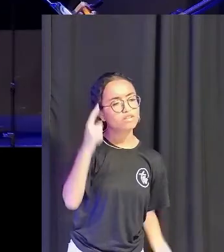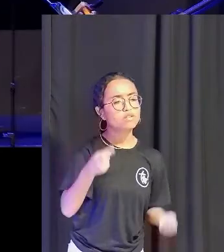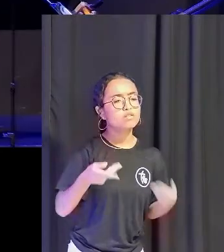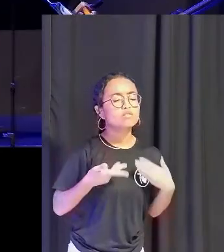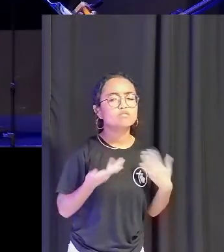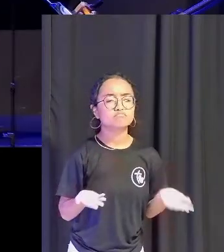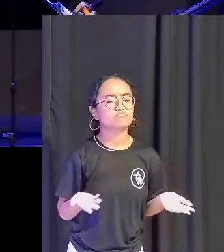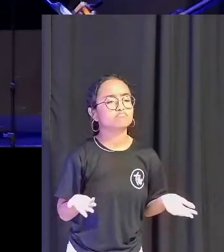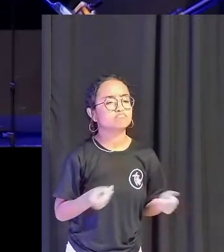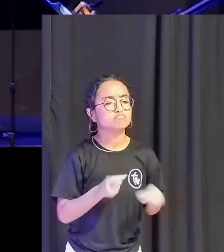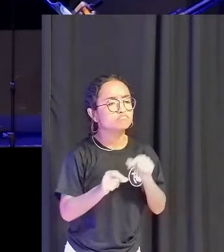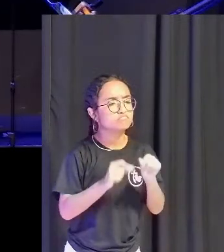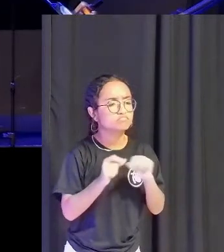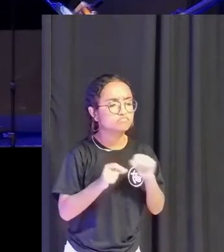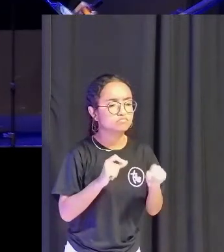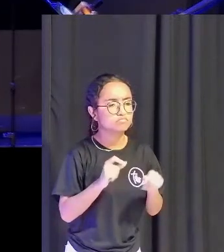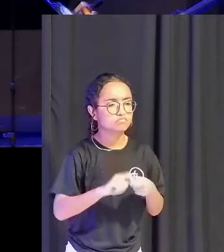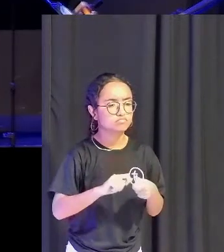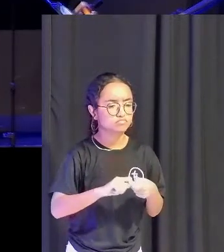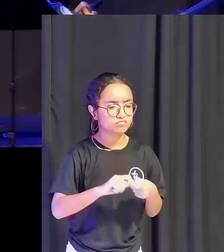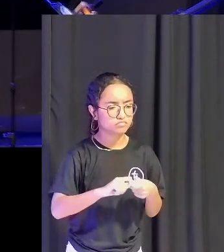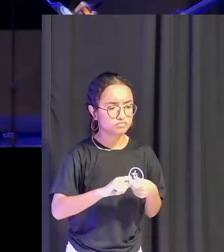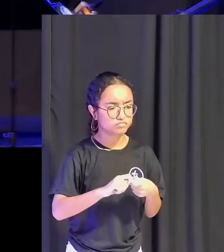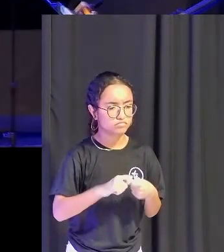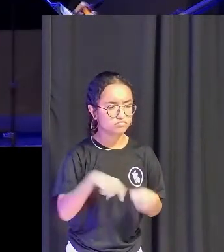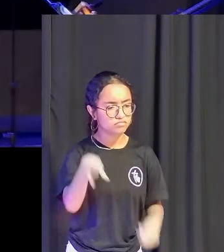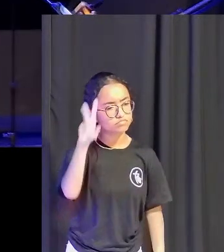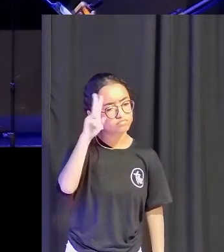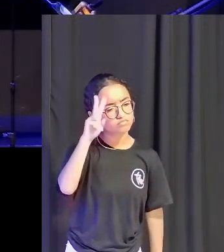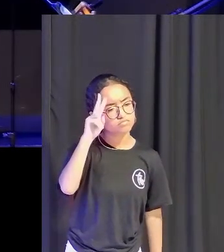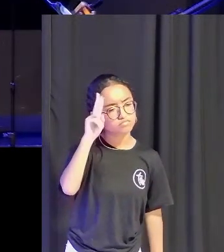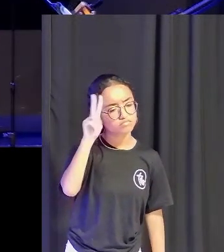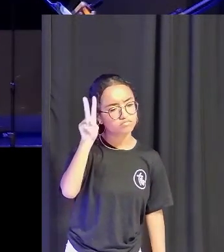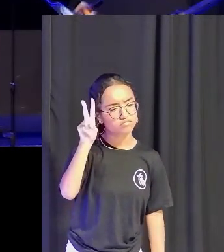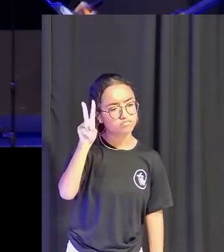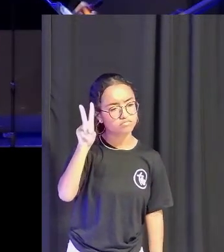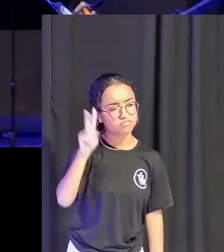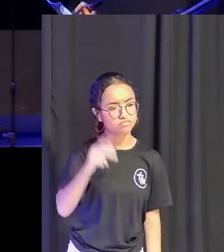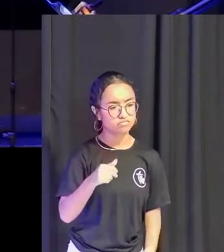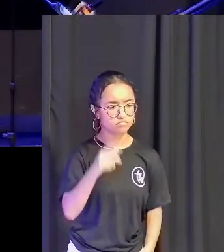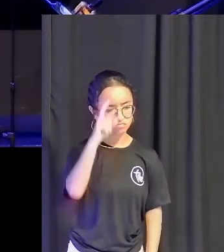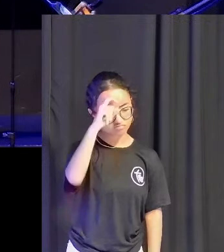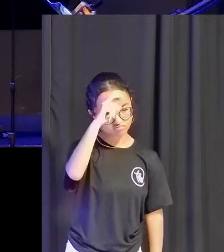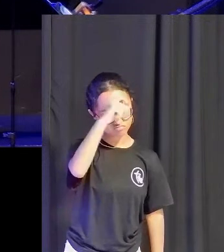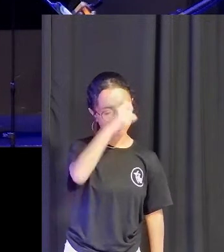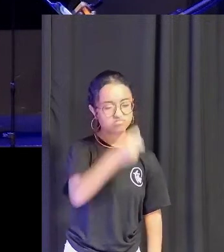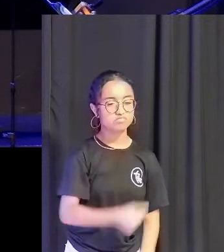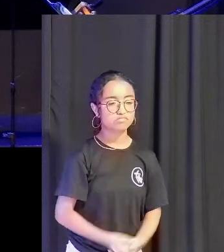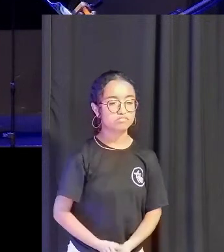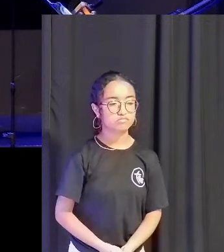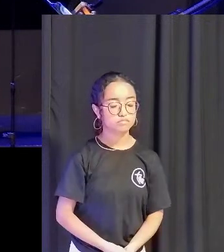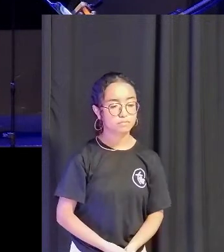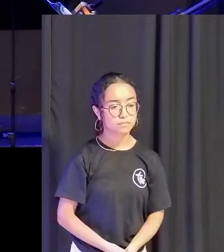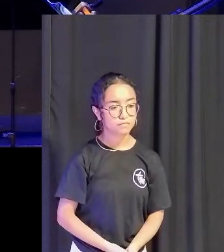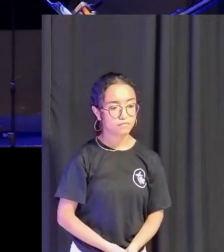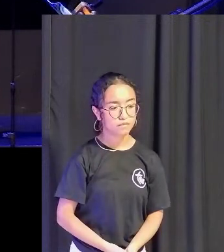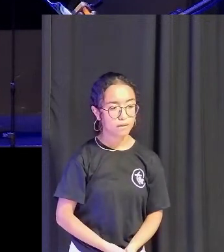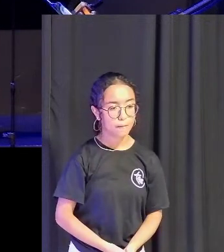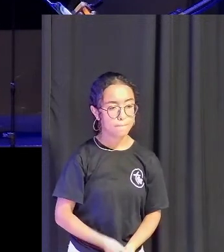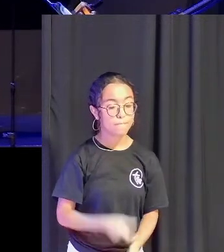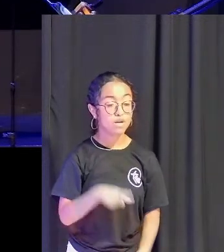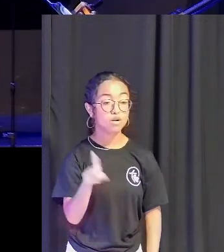como Deus já está colocando escapes e saídas para essas tentações. E como